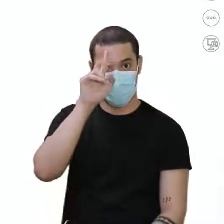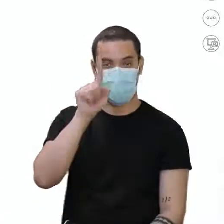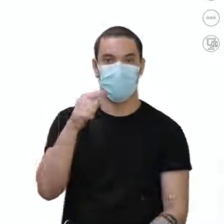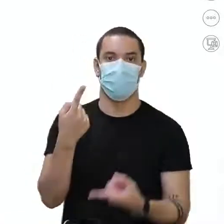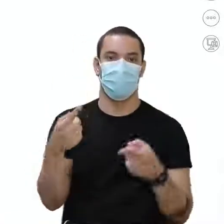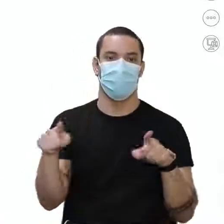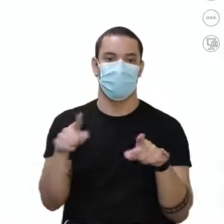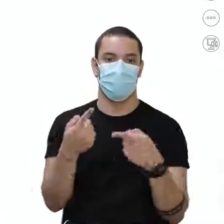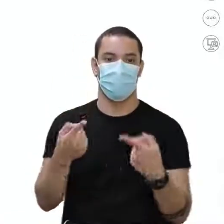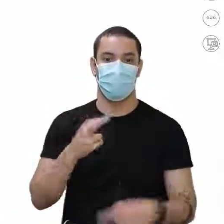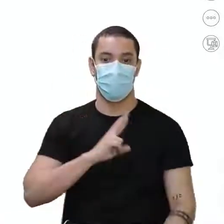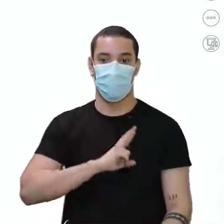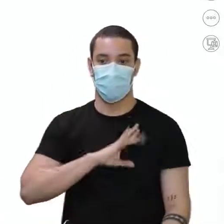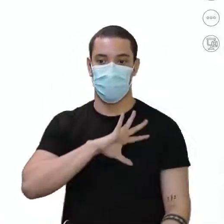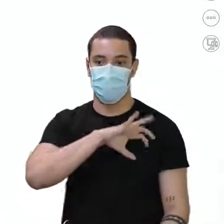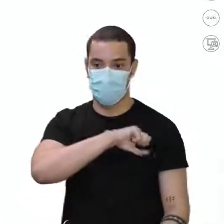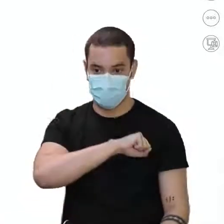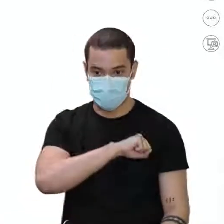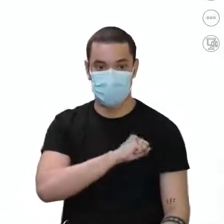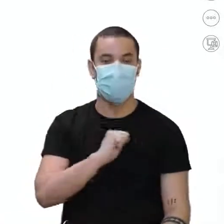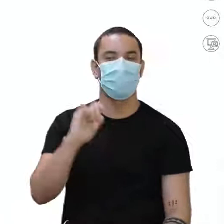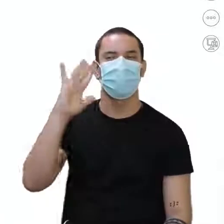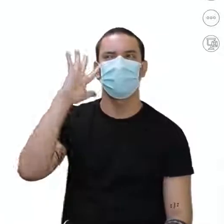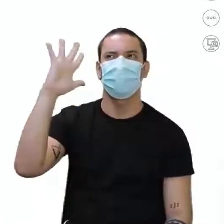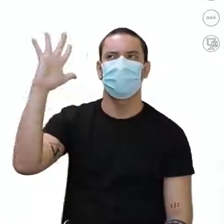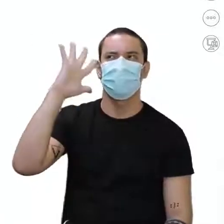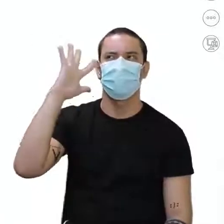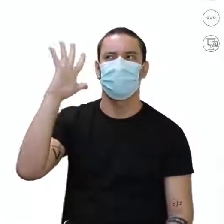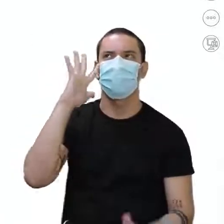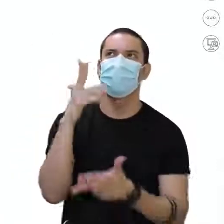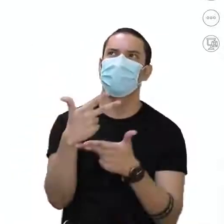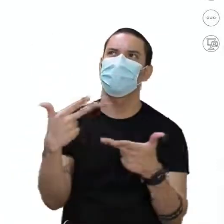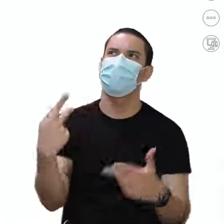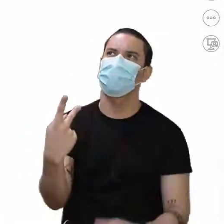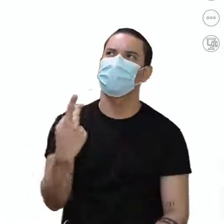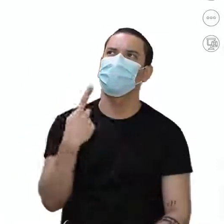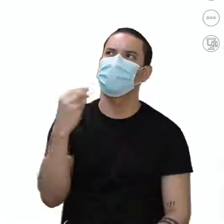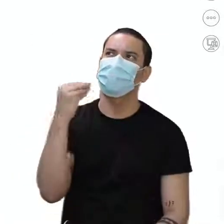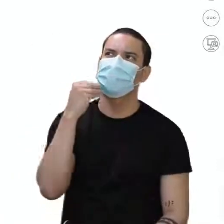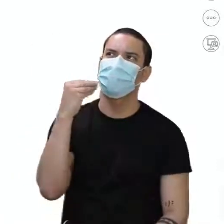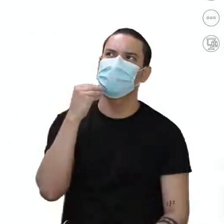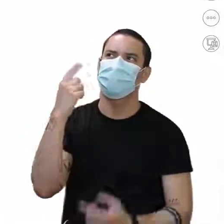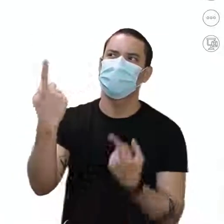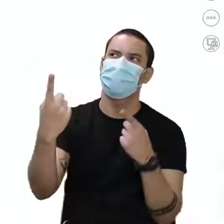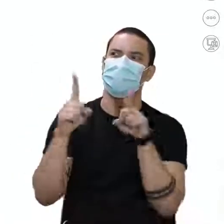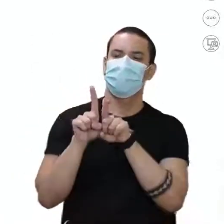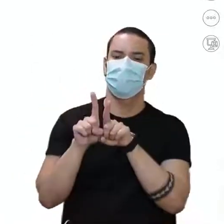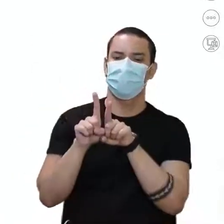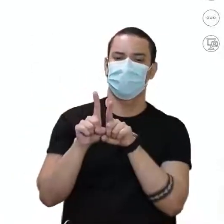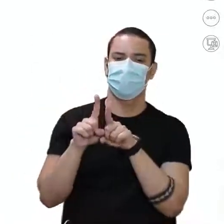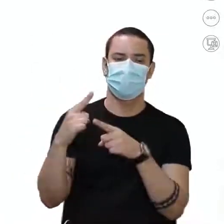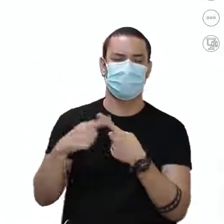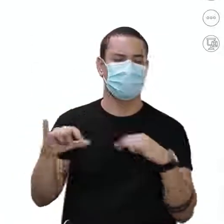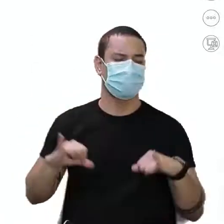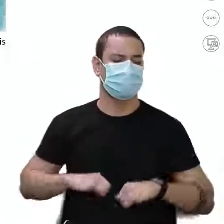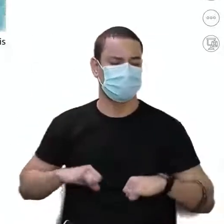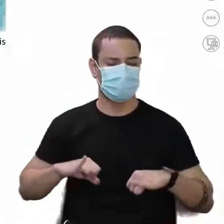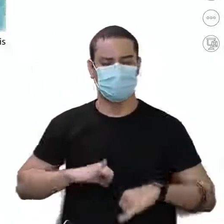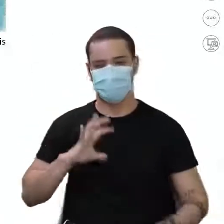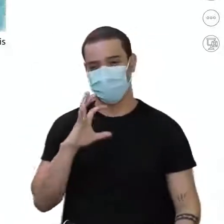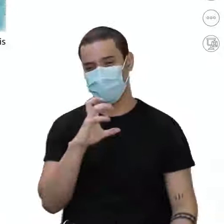romântica. Sonhando com as coisas que nós poderíamos ser. A pessoa está sofrendo de amor aí,